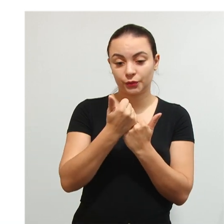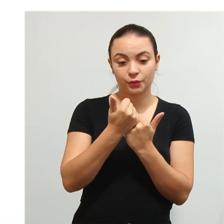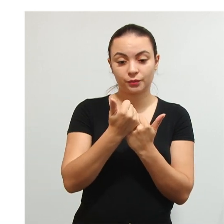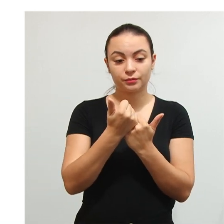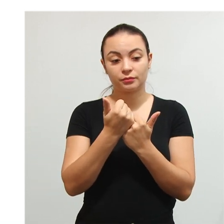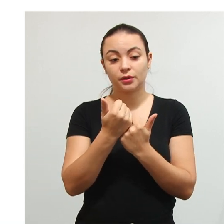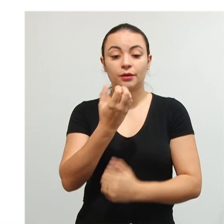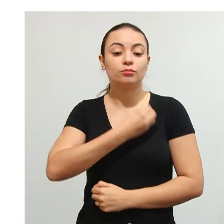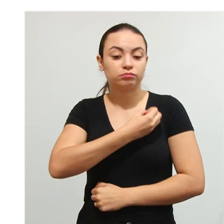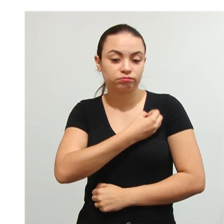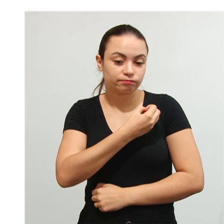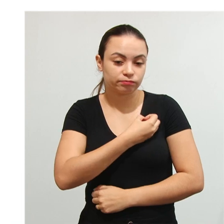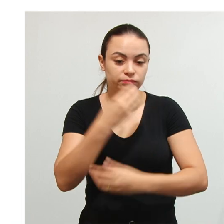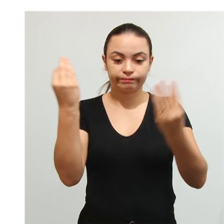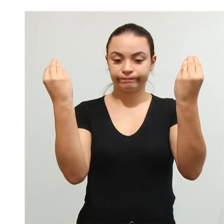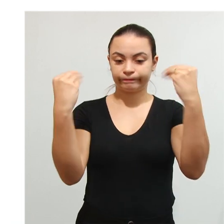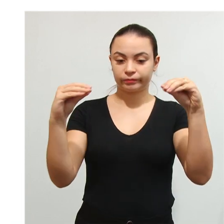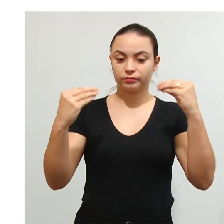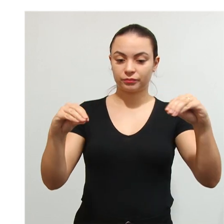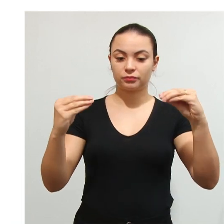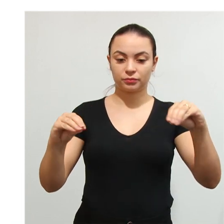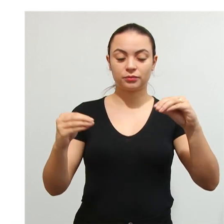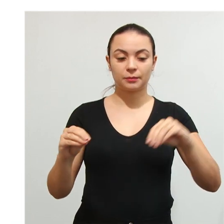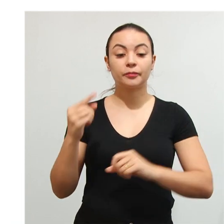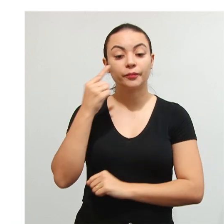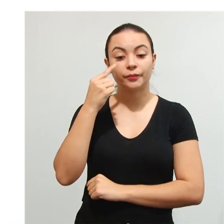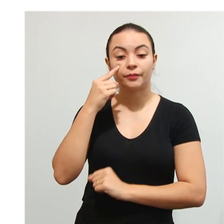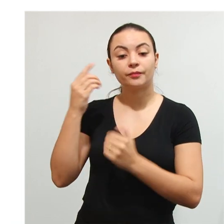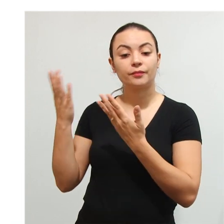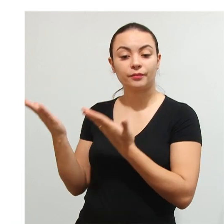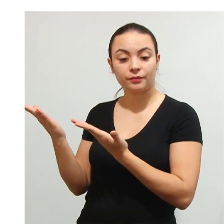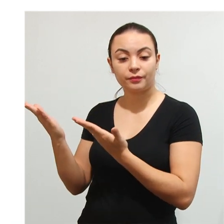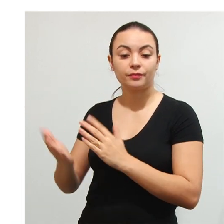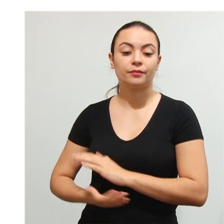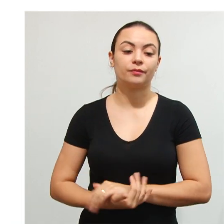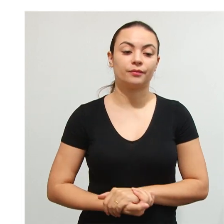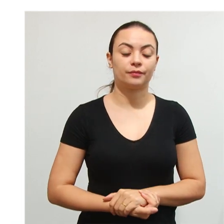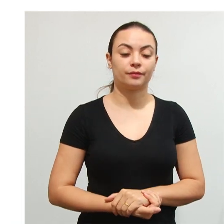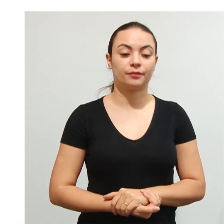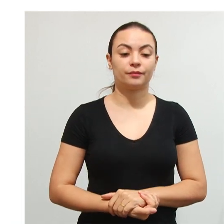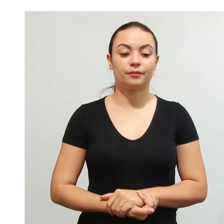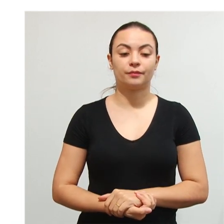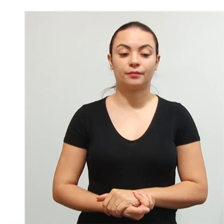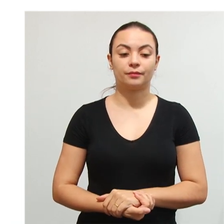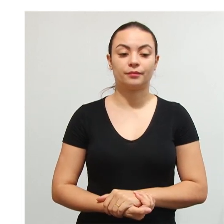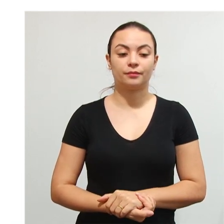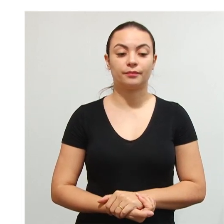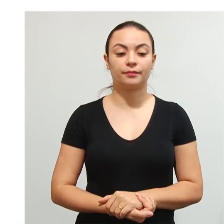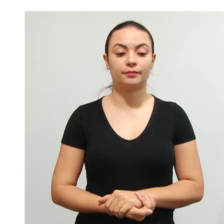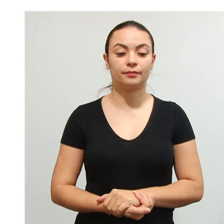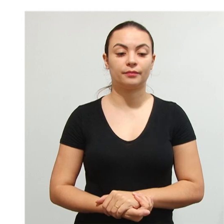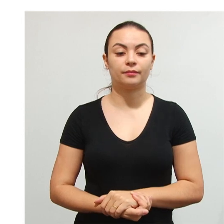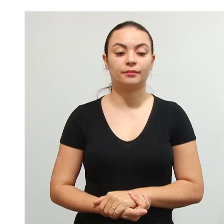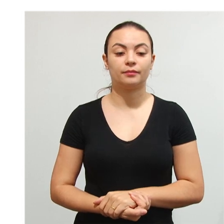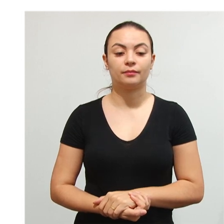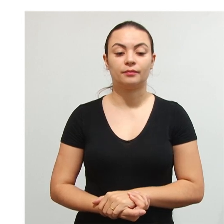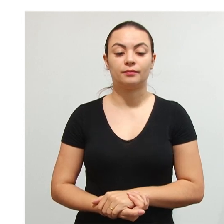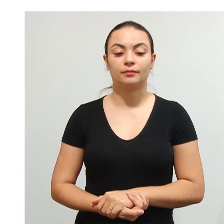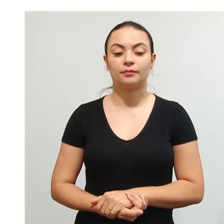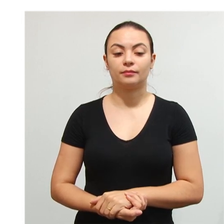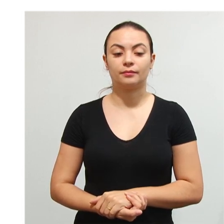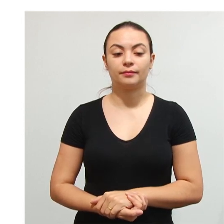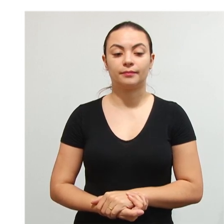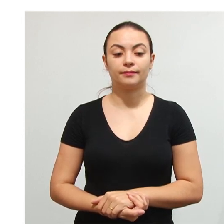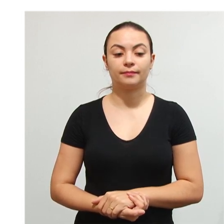a um mais a taxa mensal elevado a 12 porque